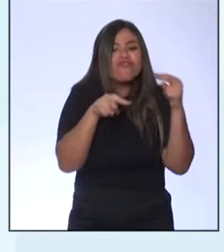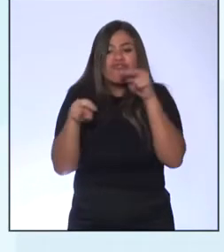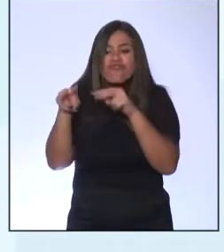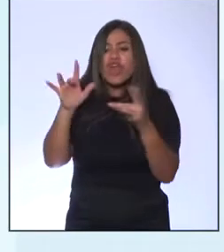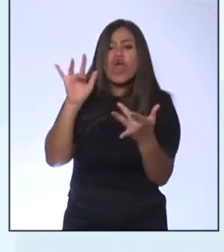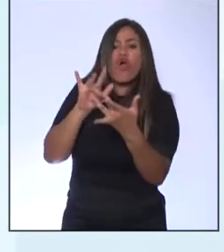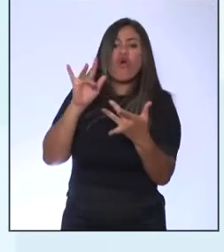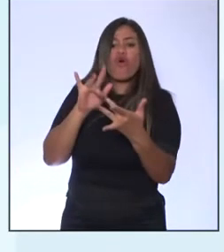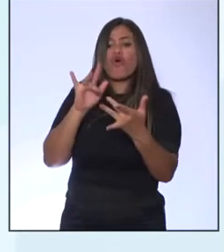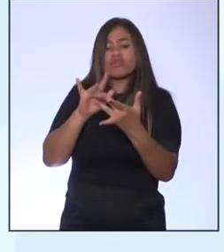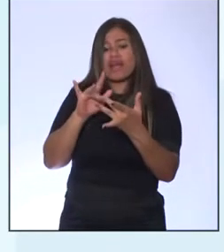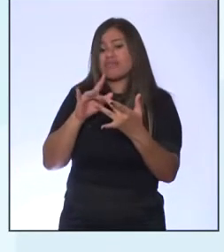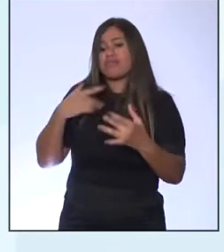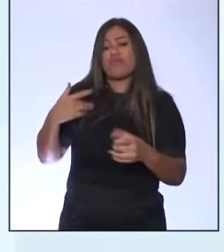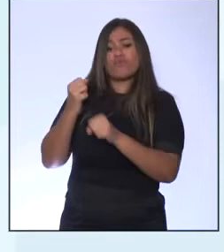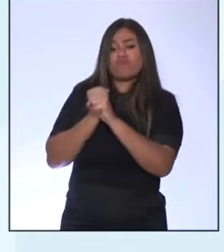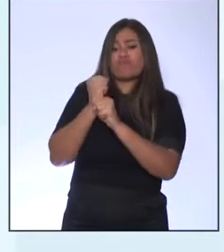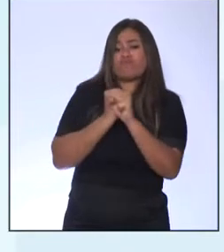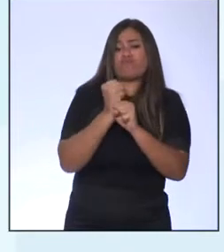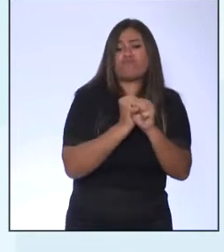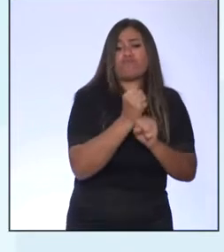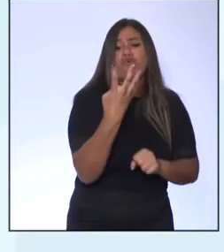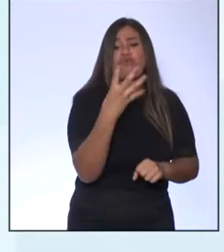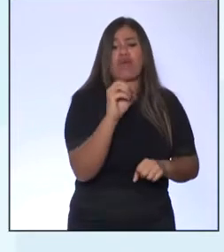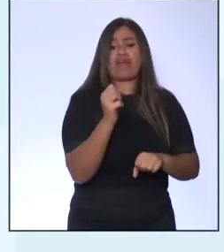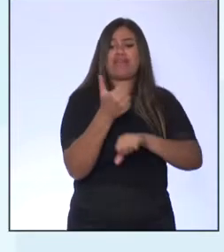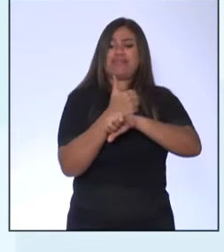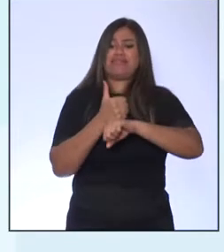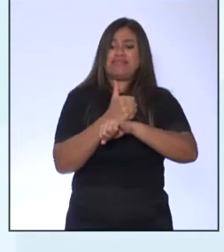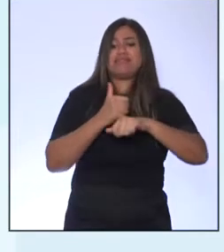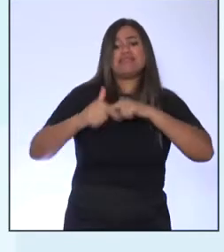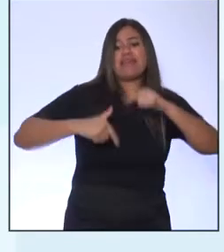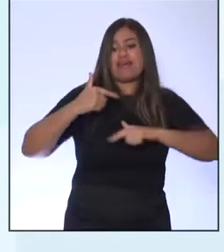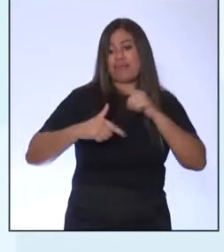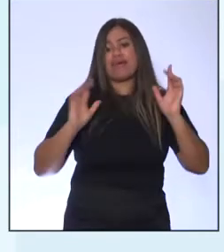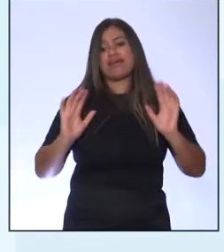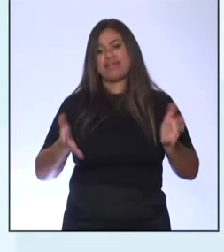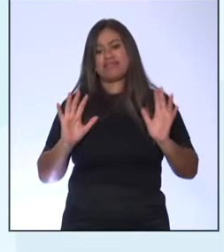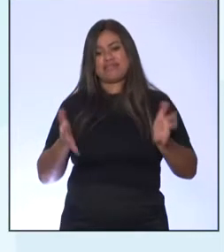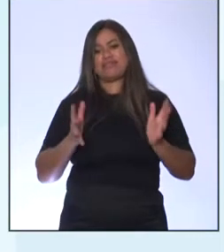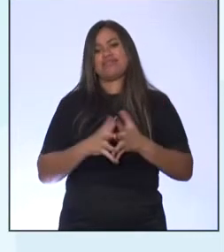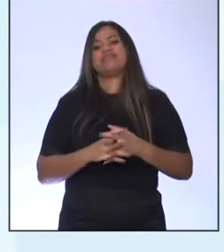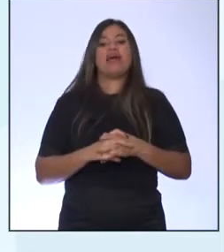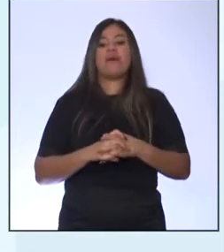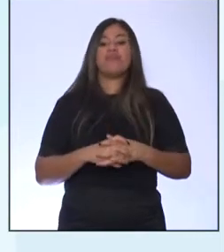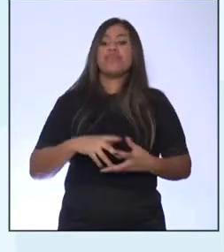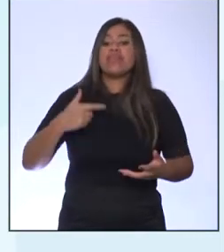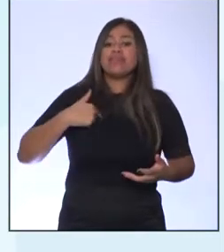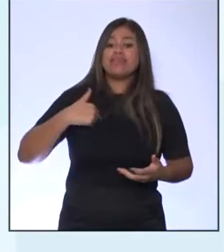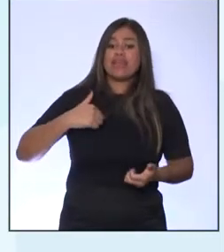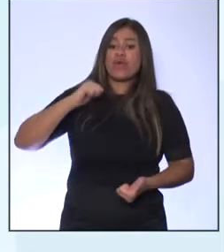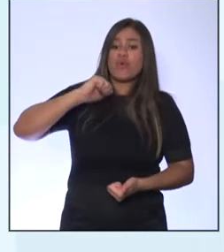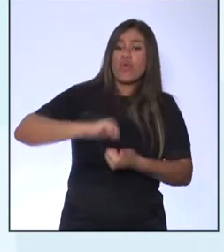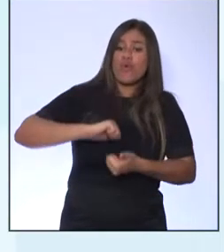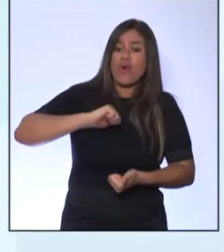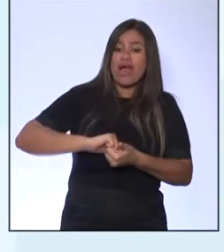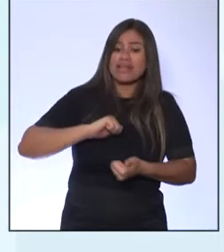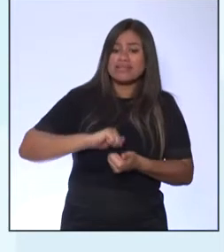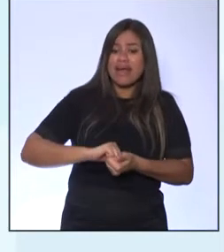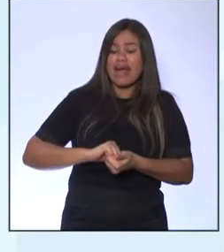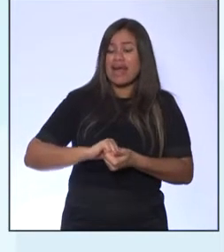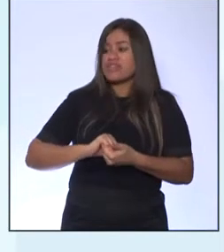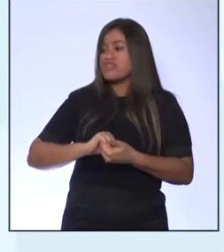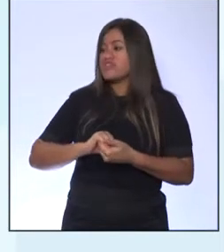40 anos assim. E a minha qualidade da minha aula depende muito do sentimento que eu consigo